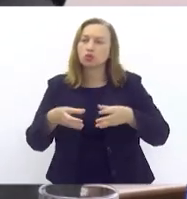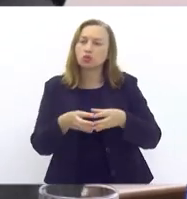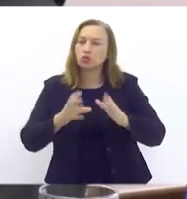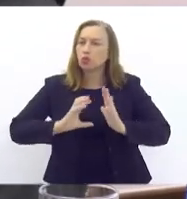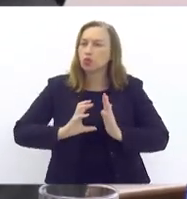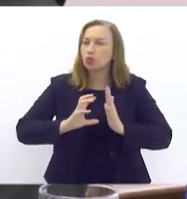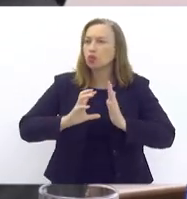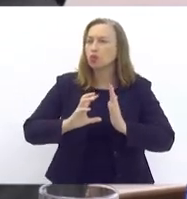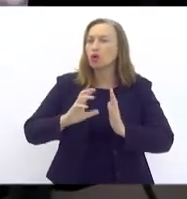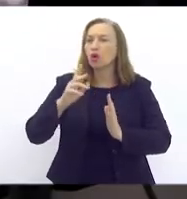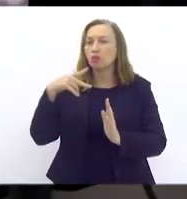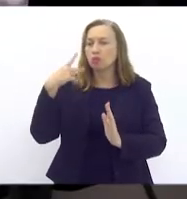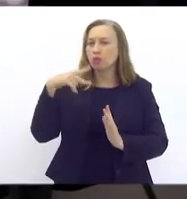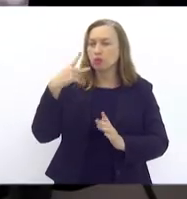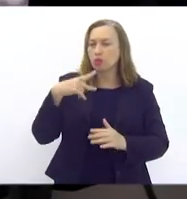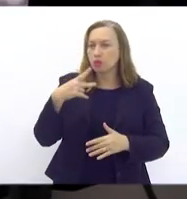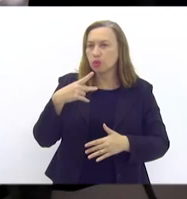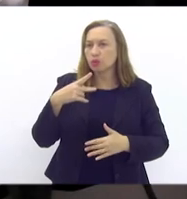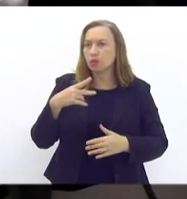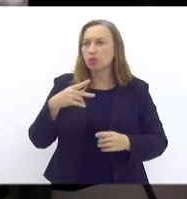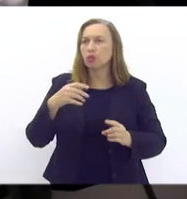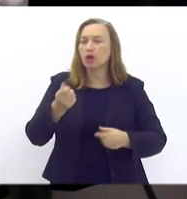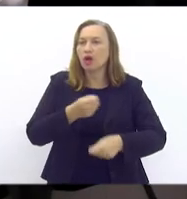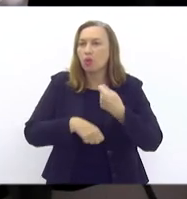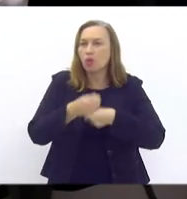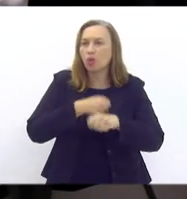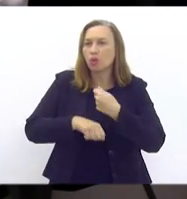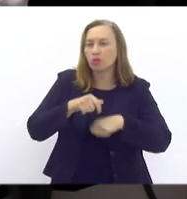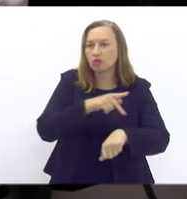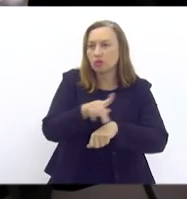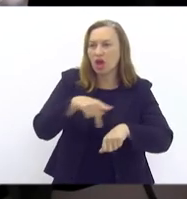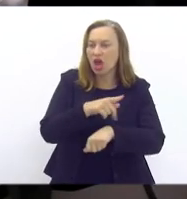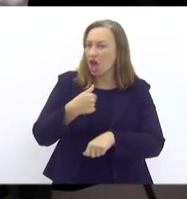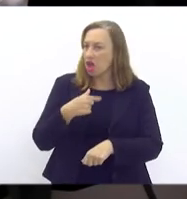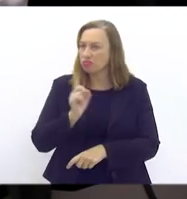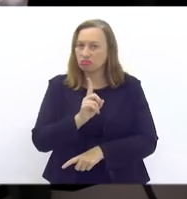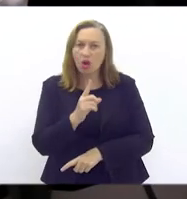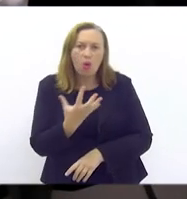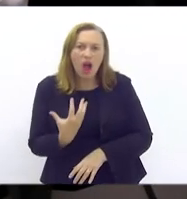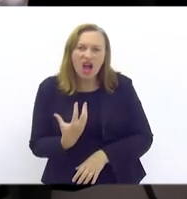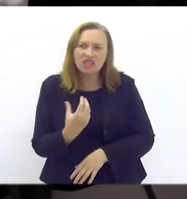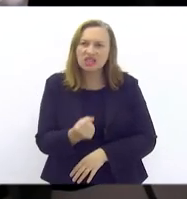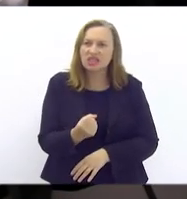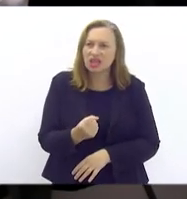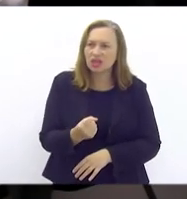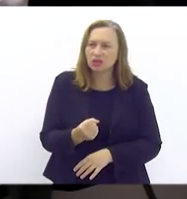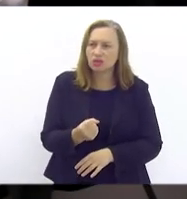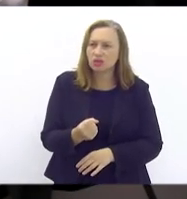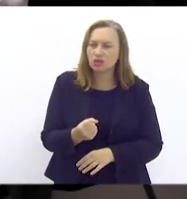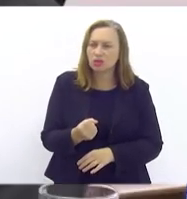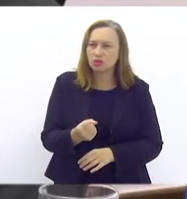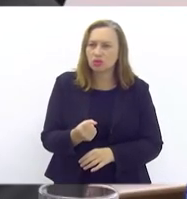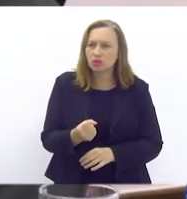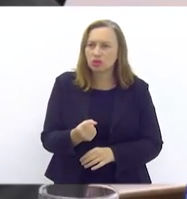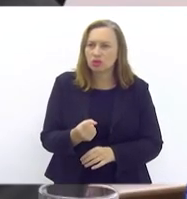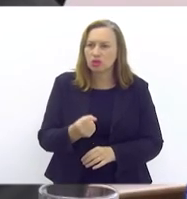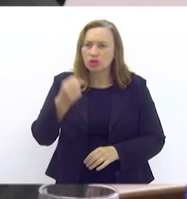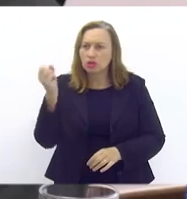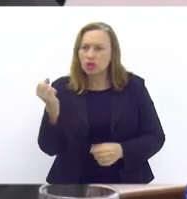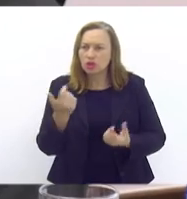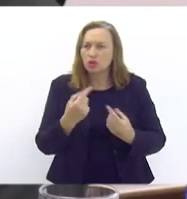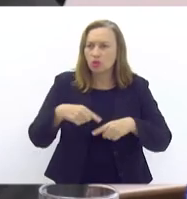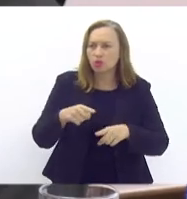e econômicas bem-sucedidas do país eu falei assim eu não sou a favor de democratizar o abuso e o